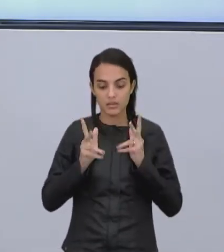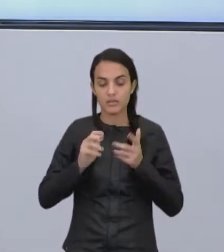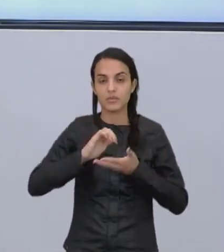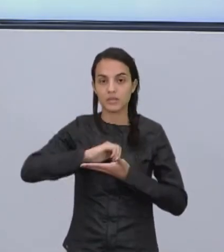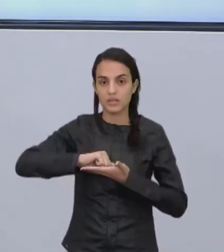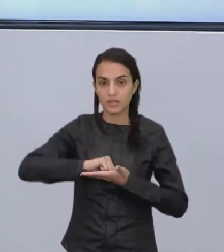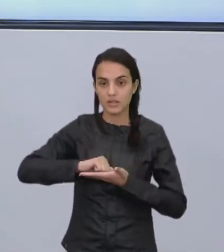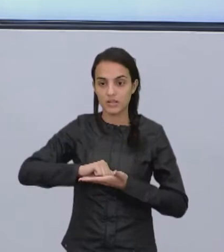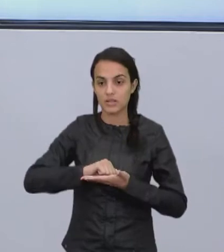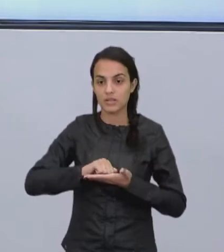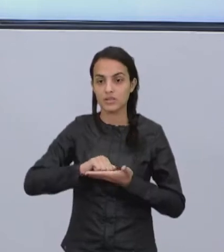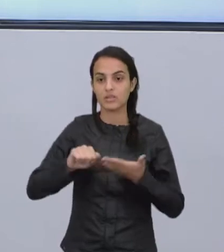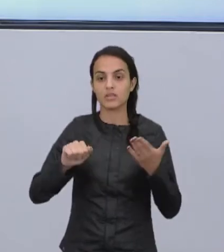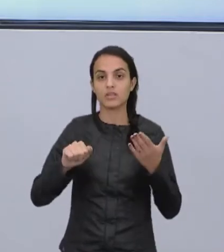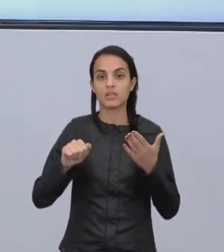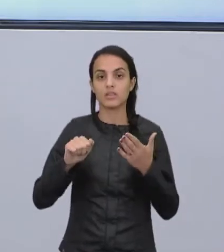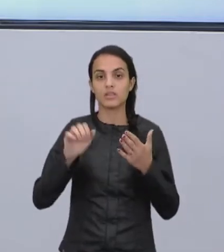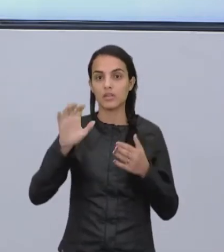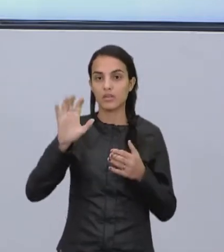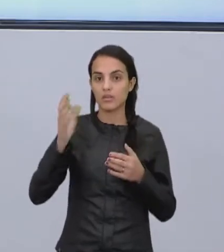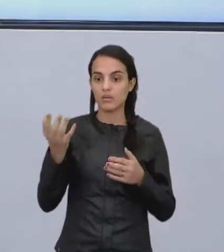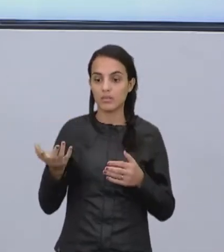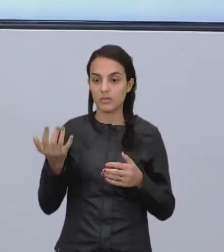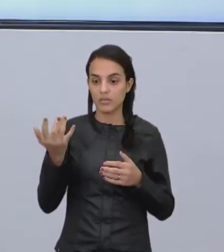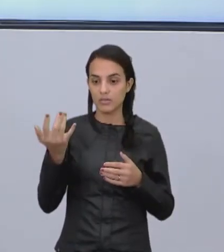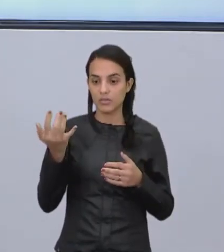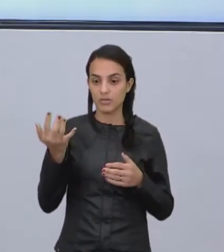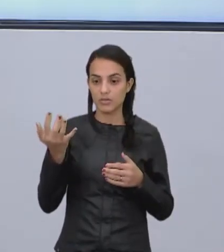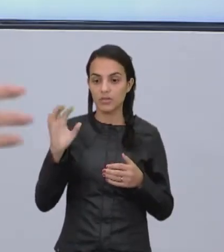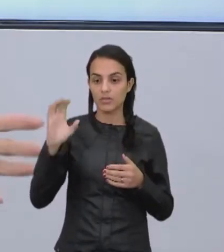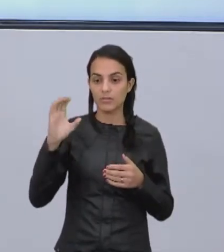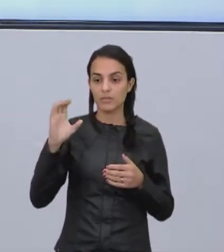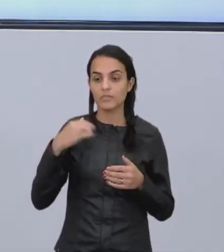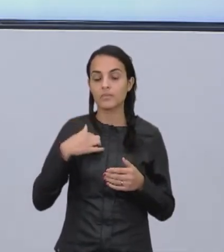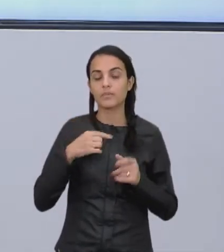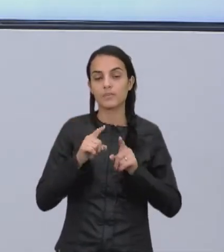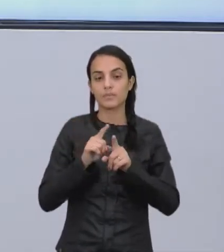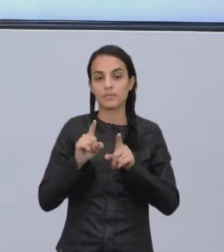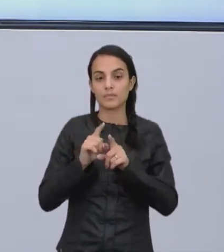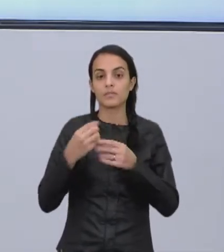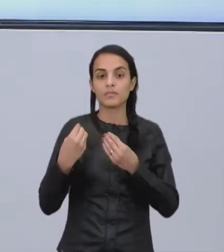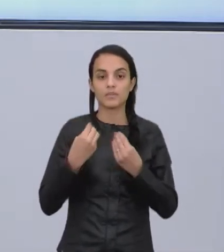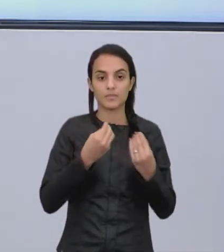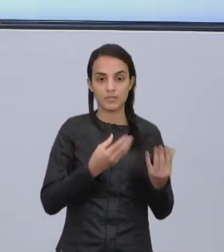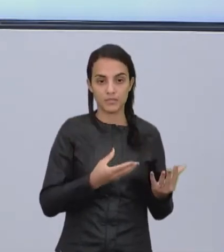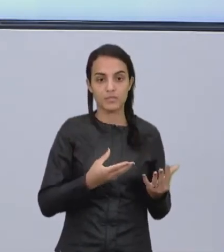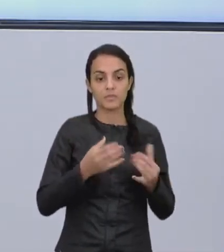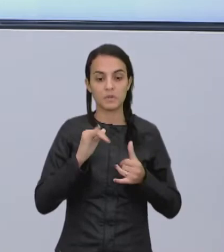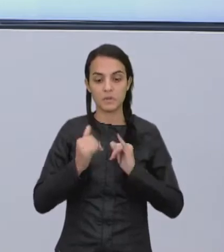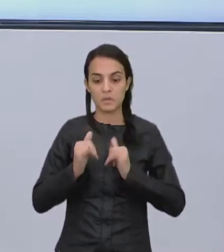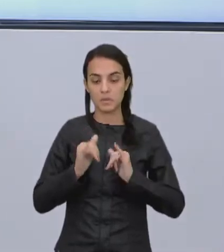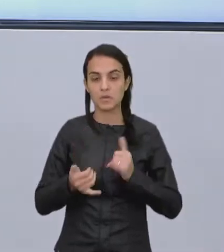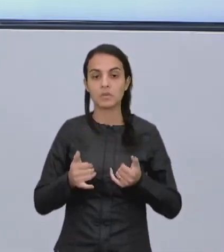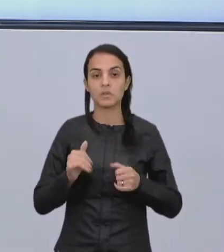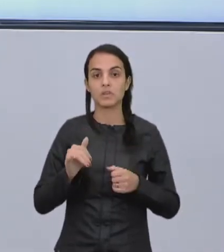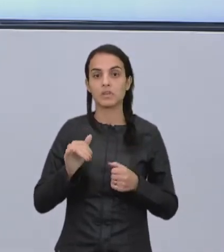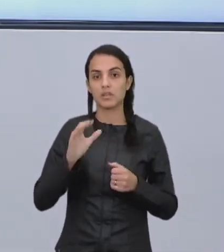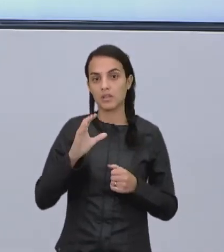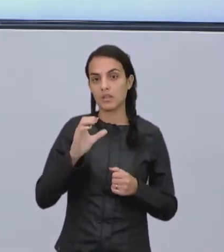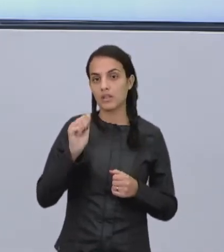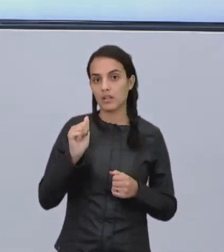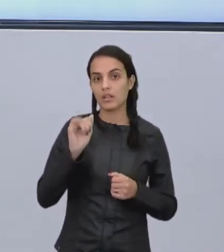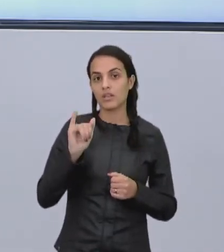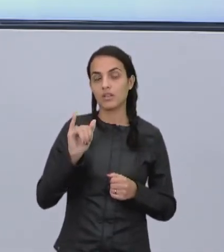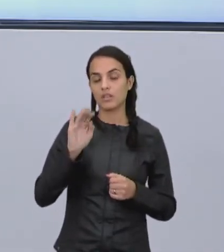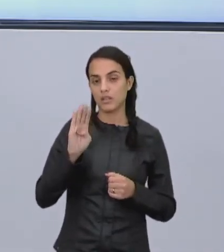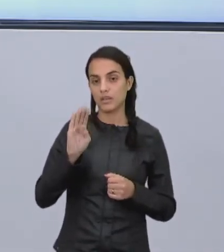gás carbônico da natureza através da fotossíntese e devolver para a gente na forma de energias, carboidratos e água. Só que a